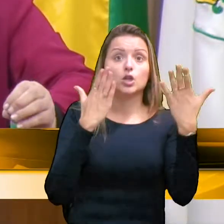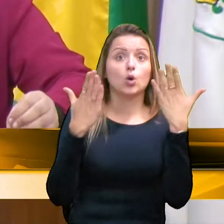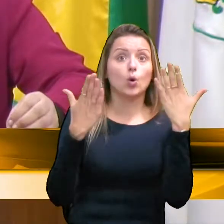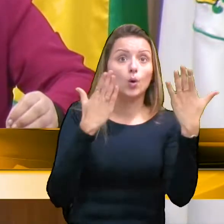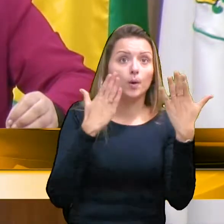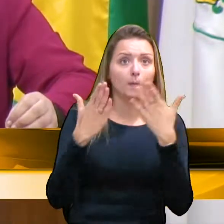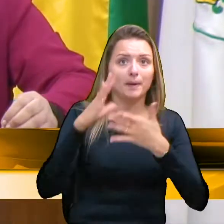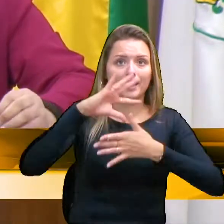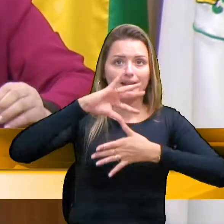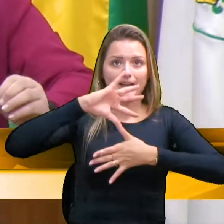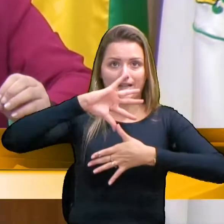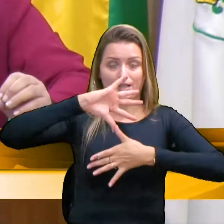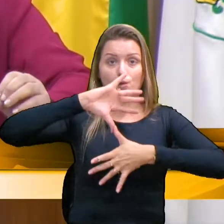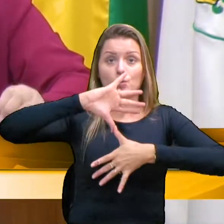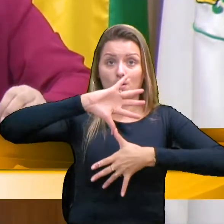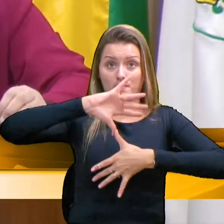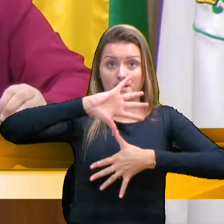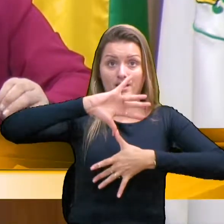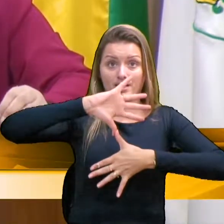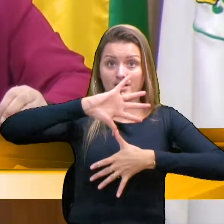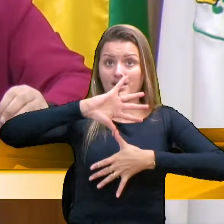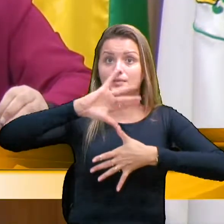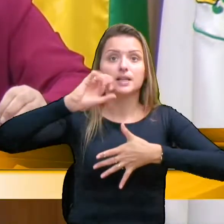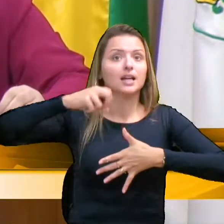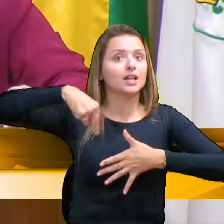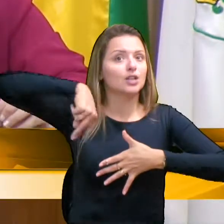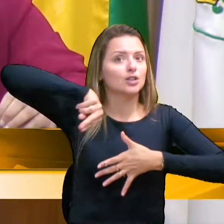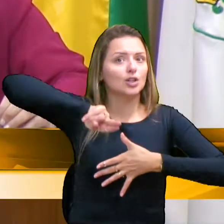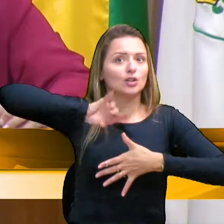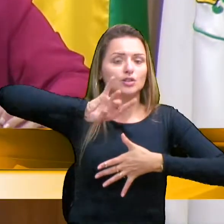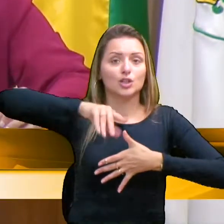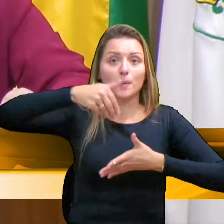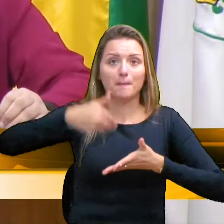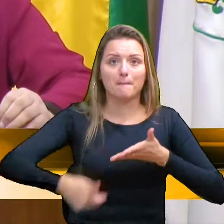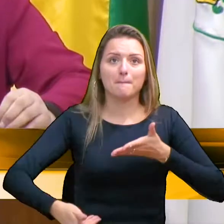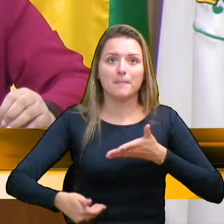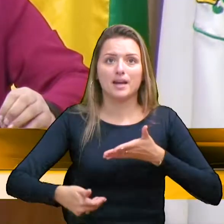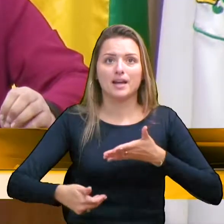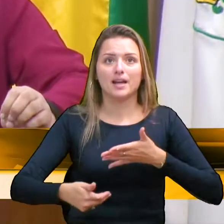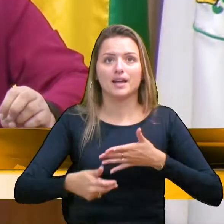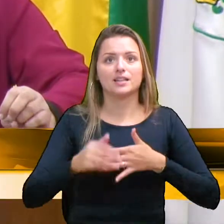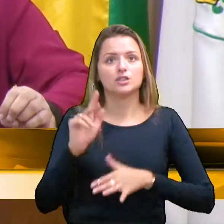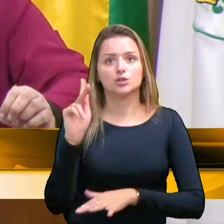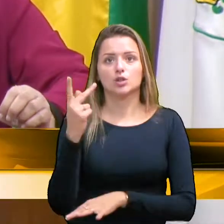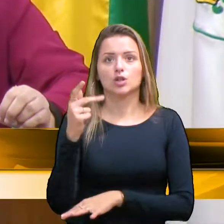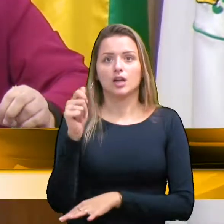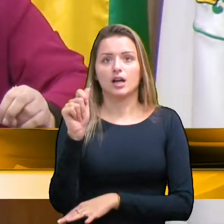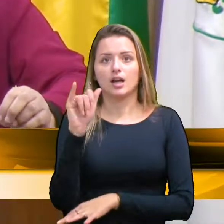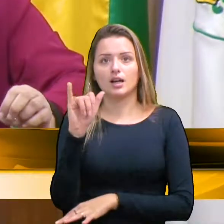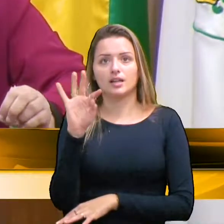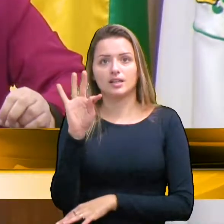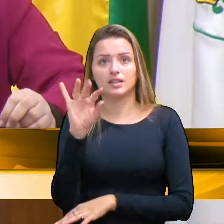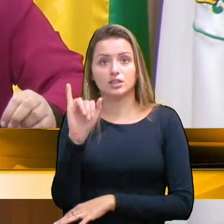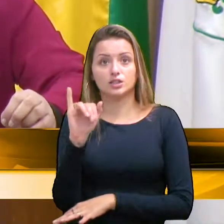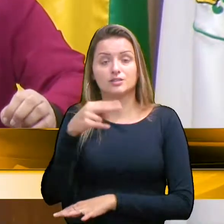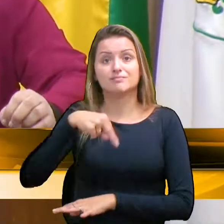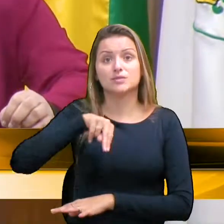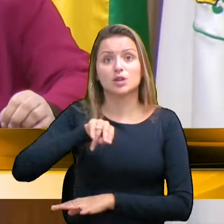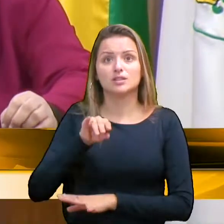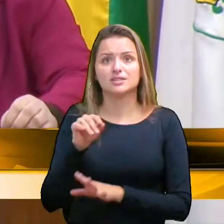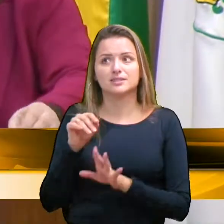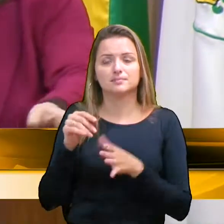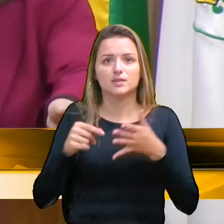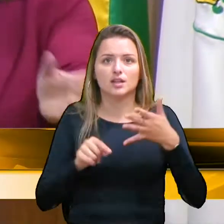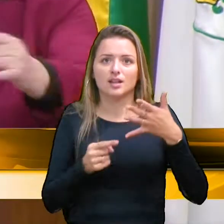América Latina, a gente só perde a representação feminina para o Haiti. Nós ocupamos a penúltima